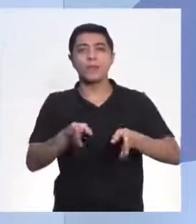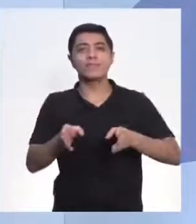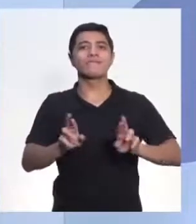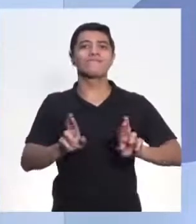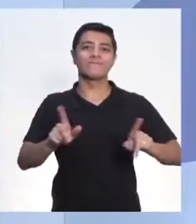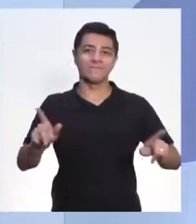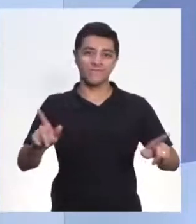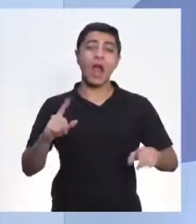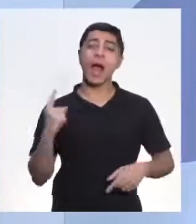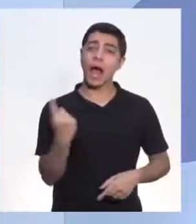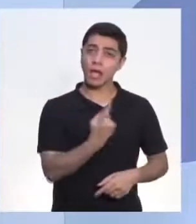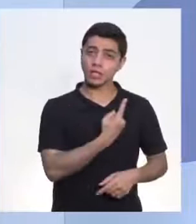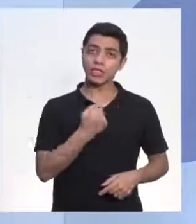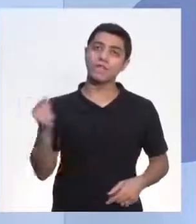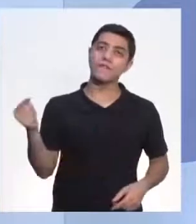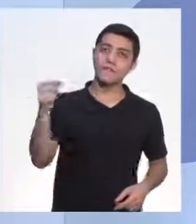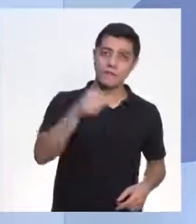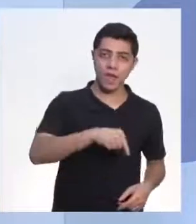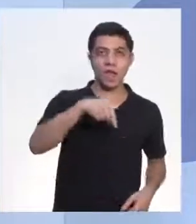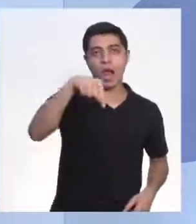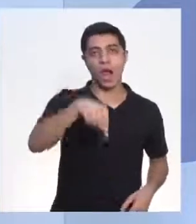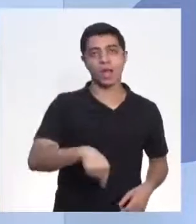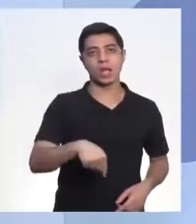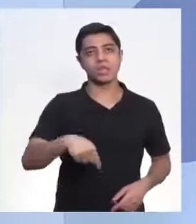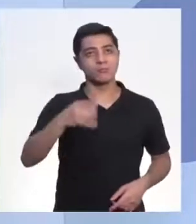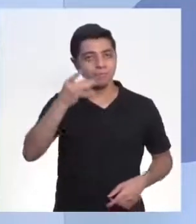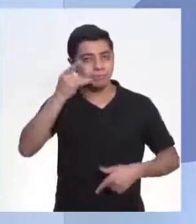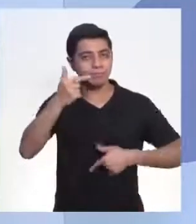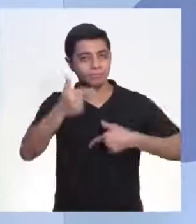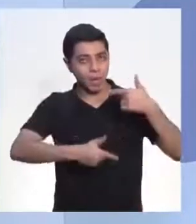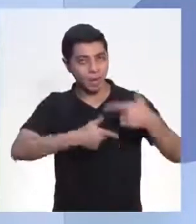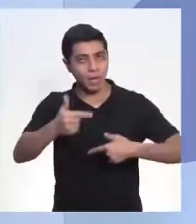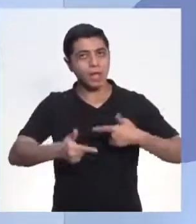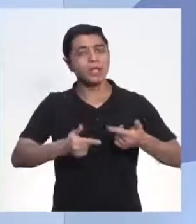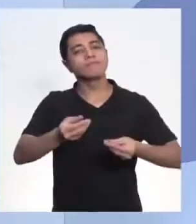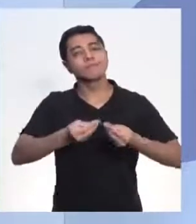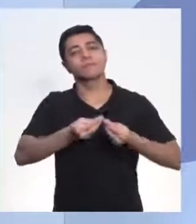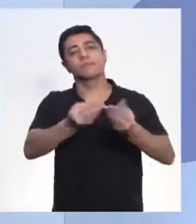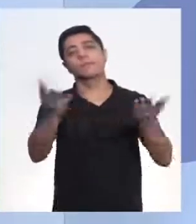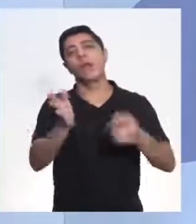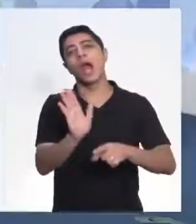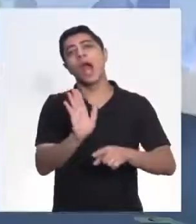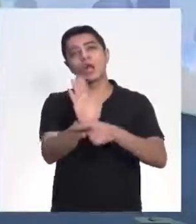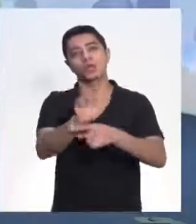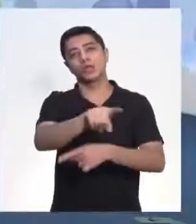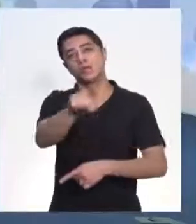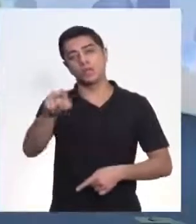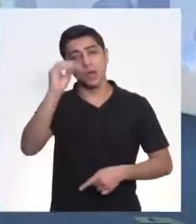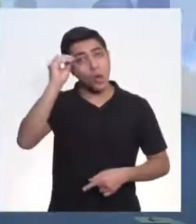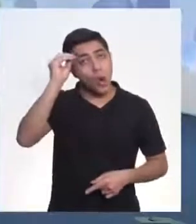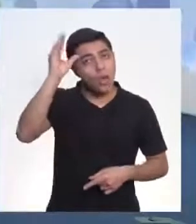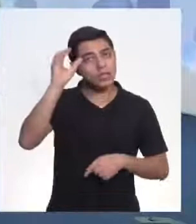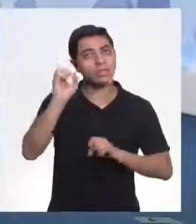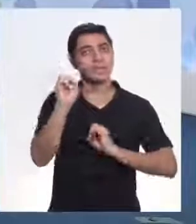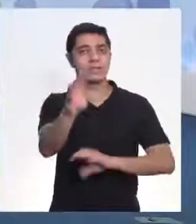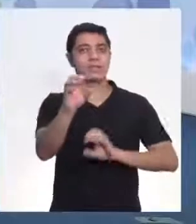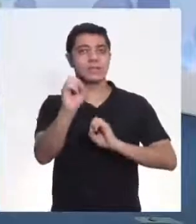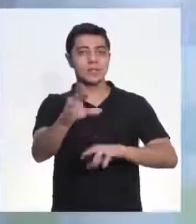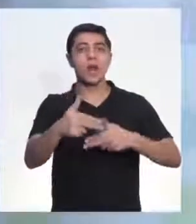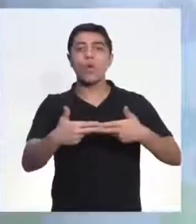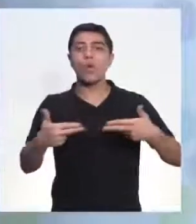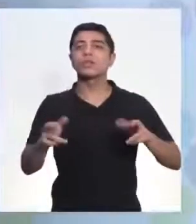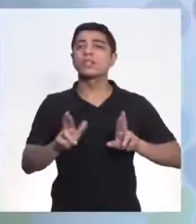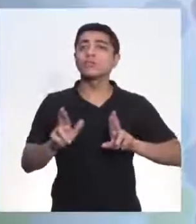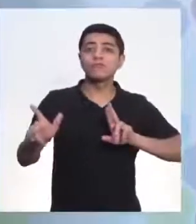estamos presentes aqui para estar levando para vocês o conhecimento e, no caso aqui, muitas coisas diferentes, né, Ale? A